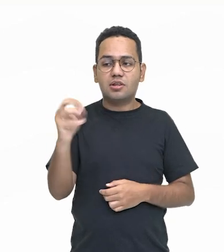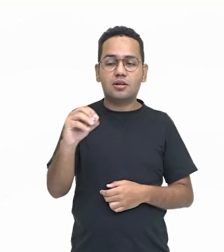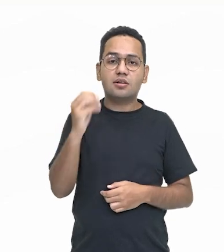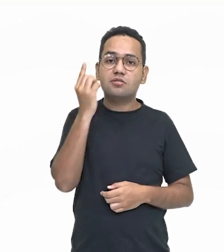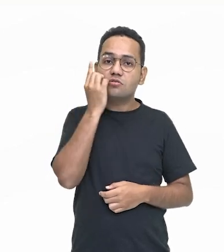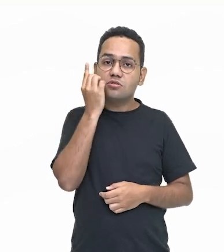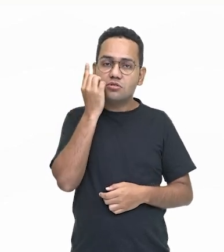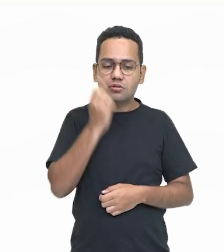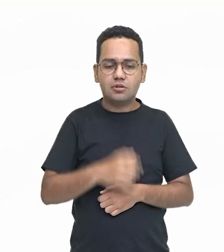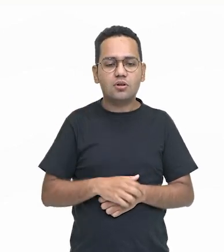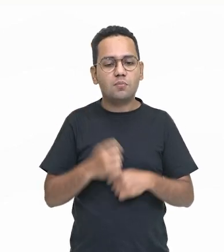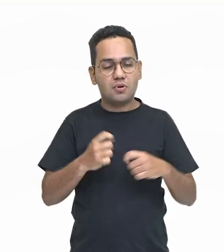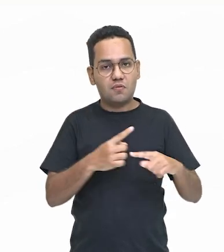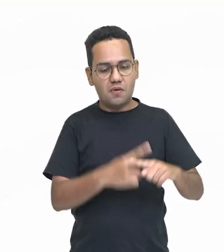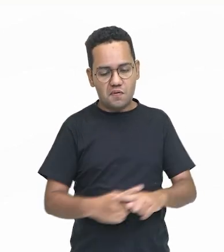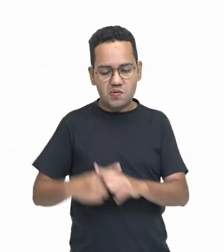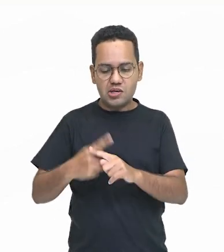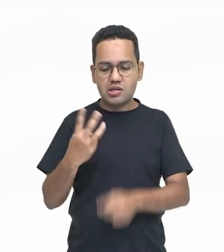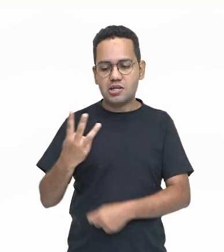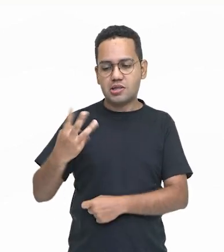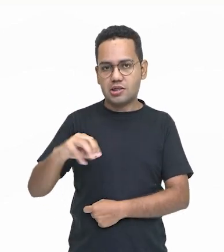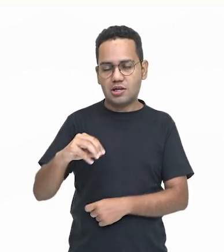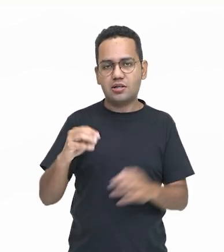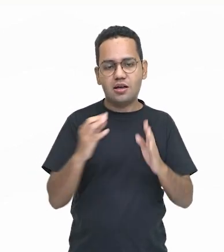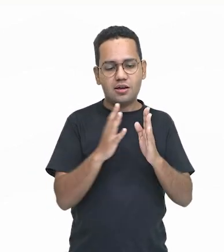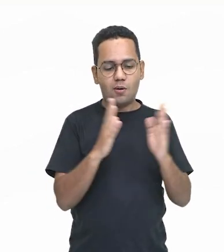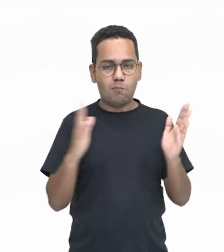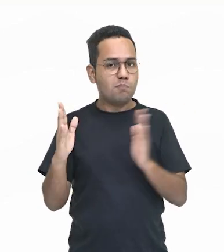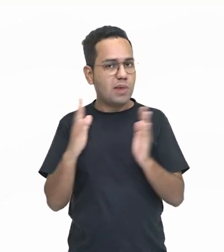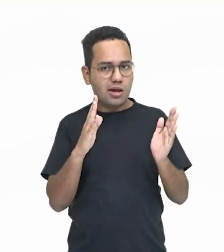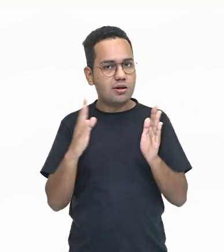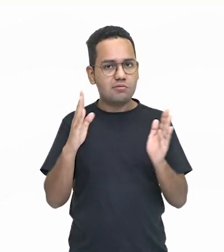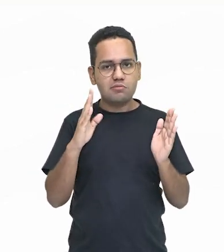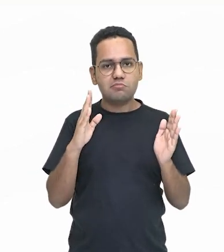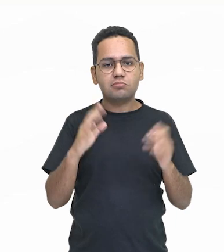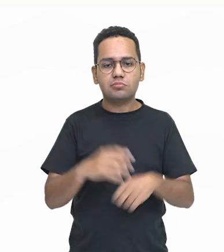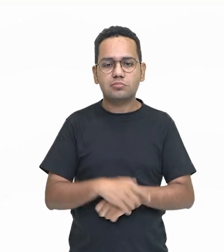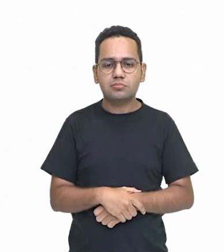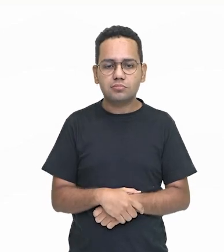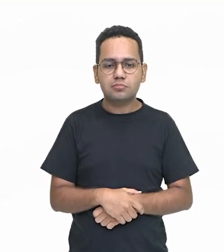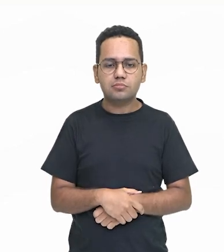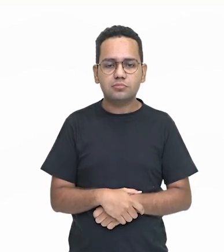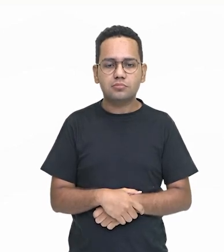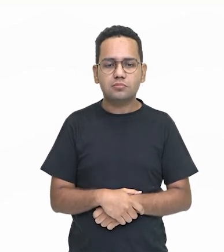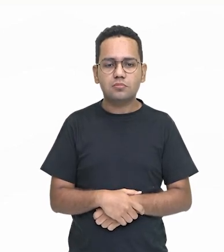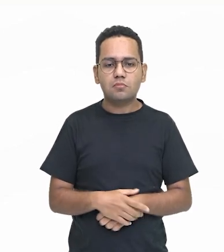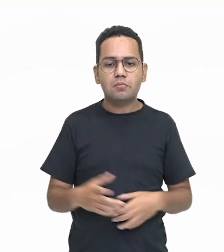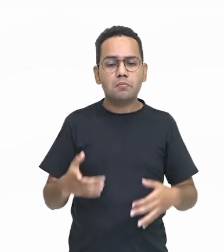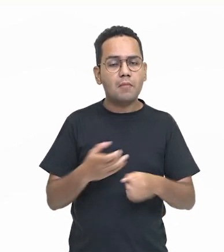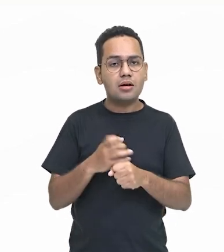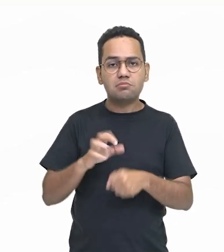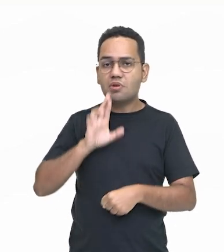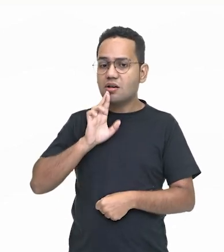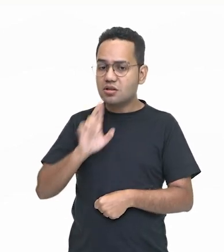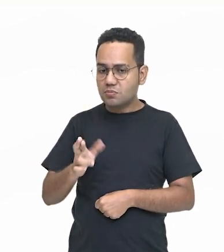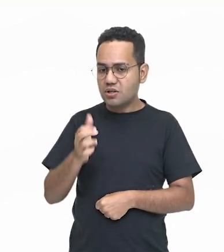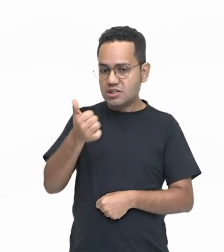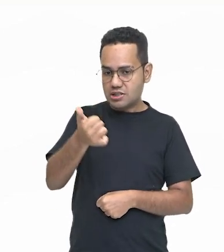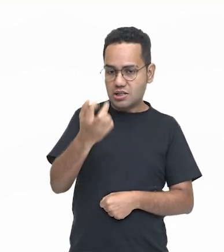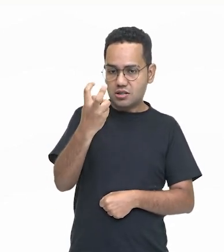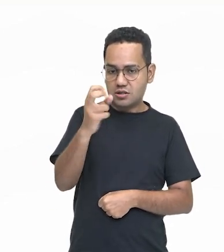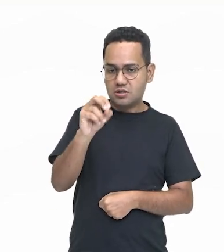30 ainda. Então olha aqui, multiplicando por 30, que são os 30 dias, o consumo dela no mês era